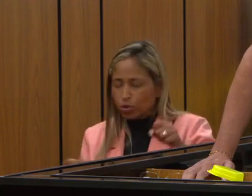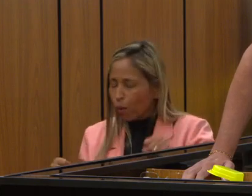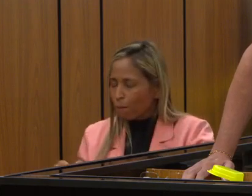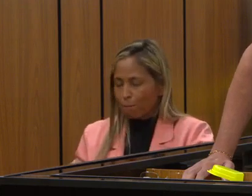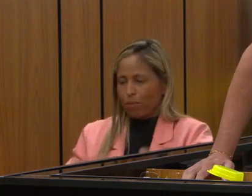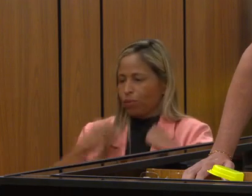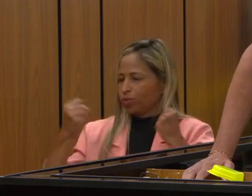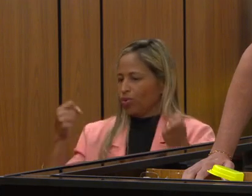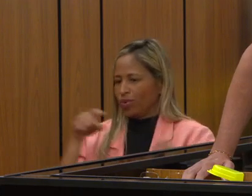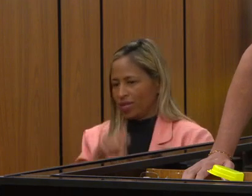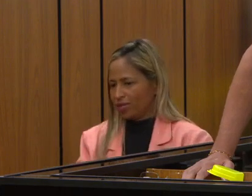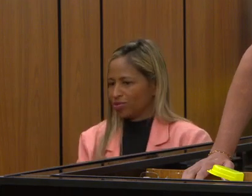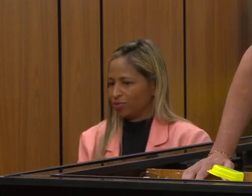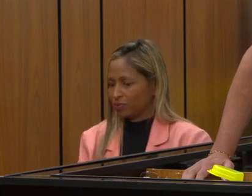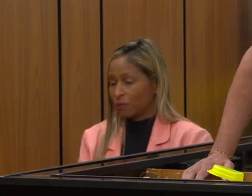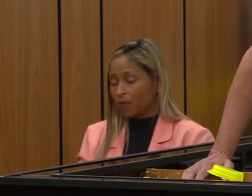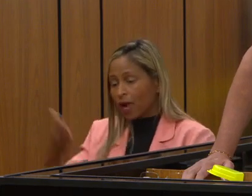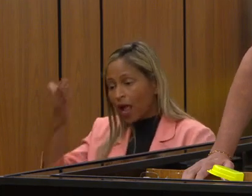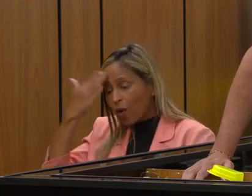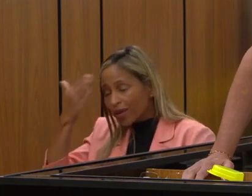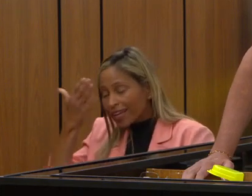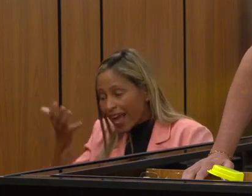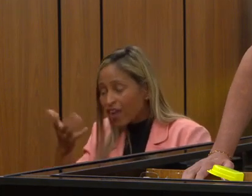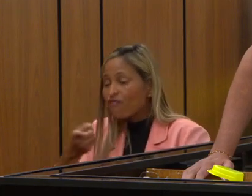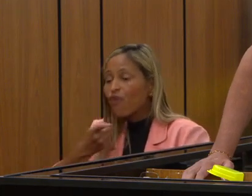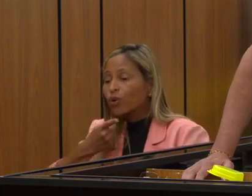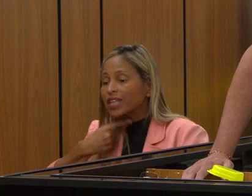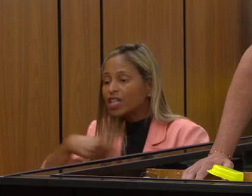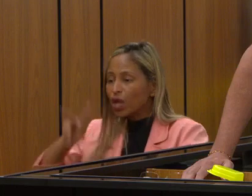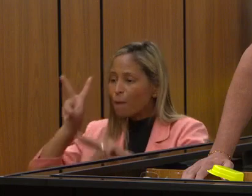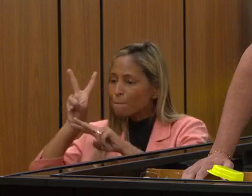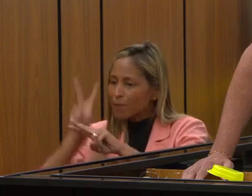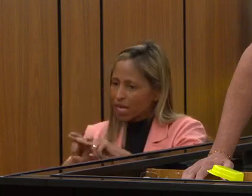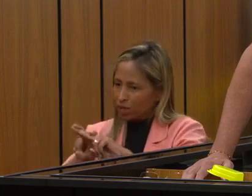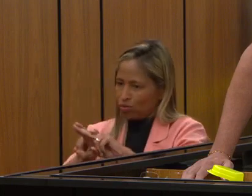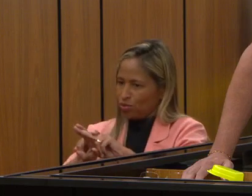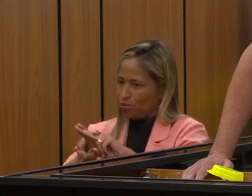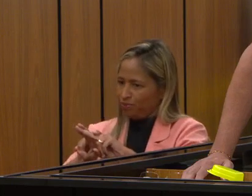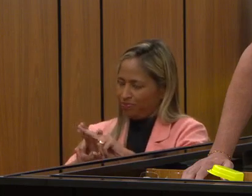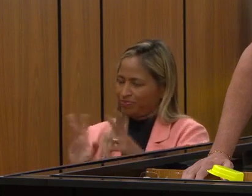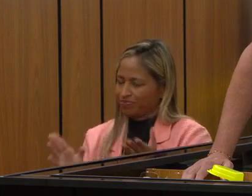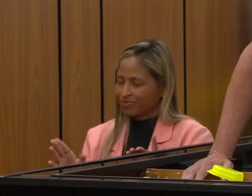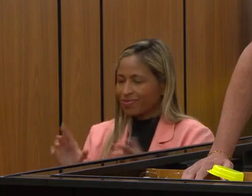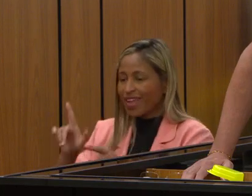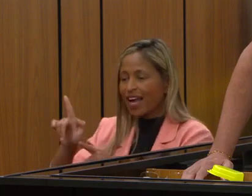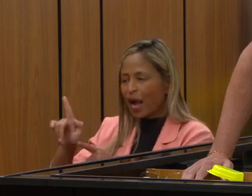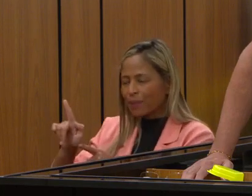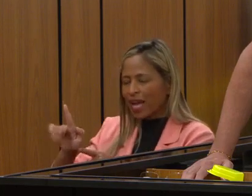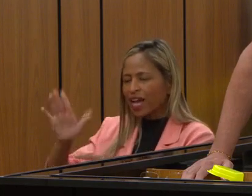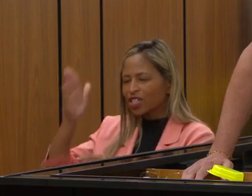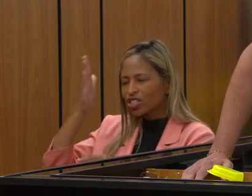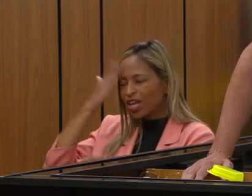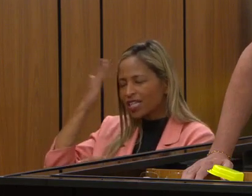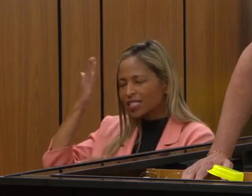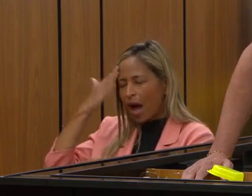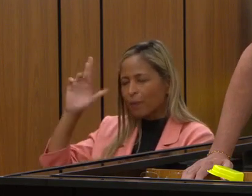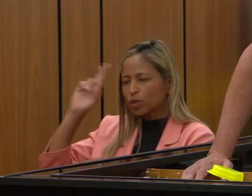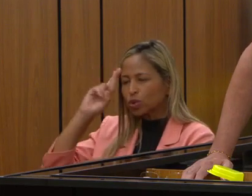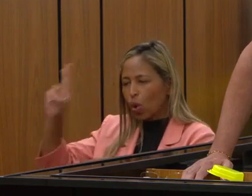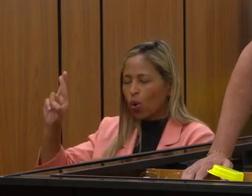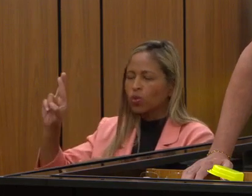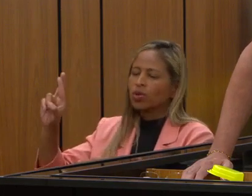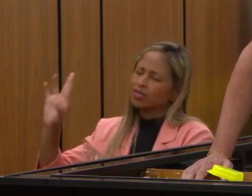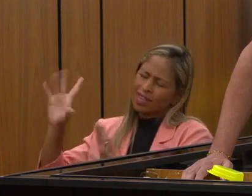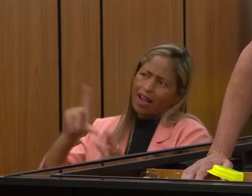eu queria que eles fossem punidos mesmo realmente punidos a Gabriele conhece os donos tem contato